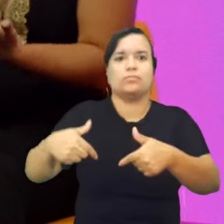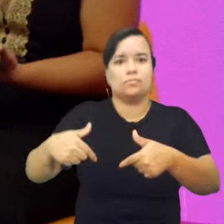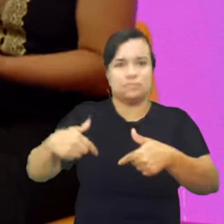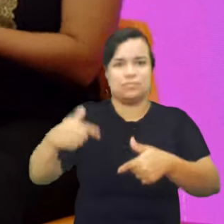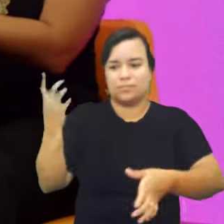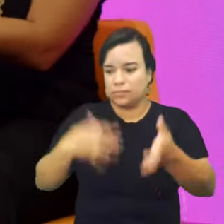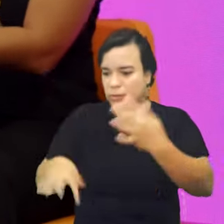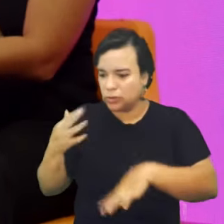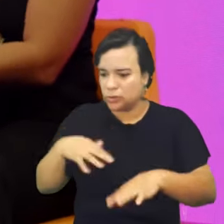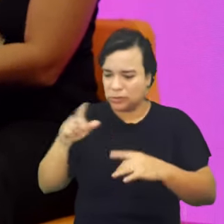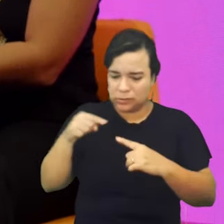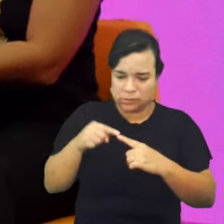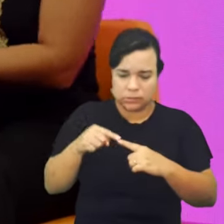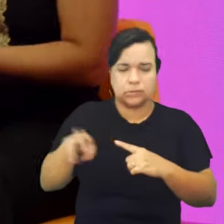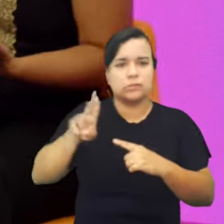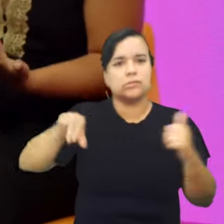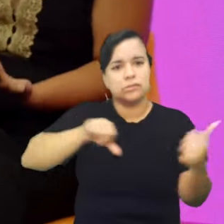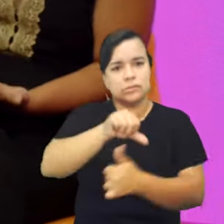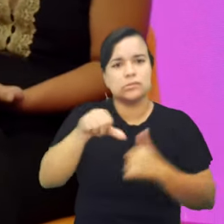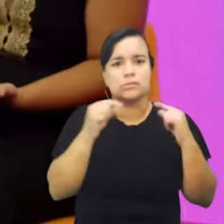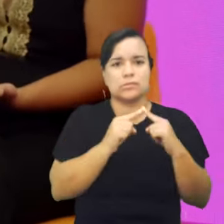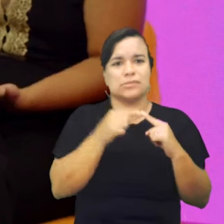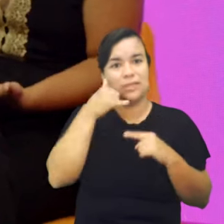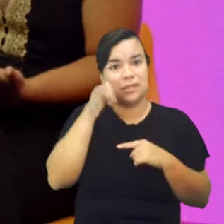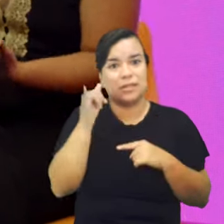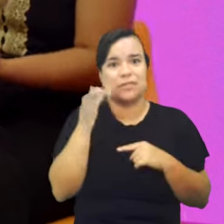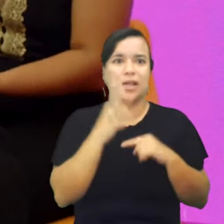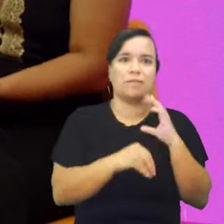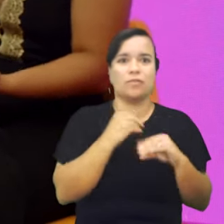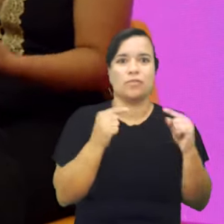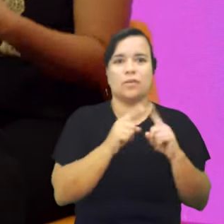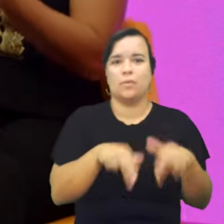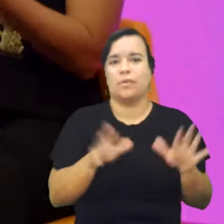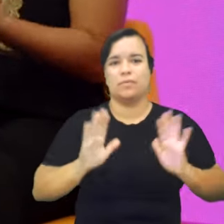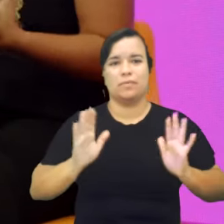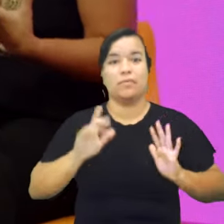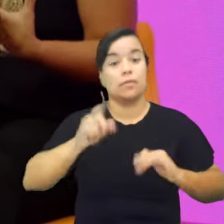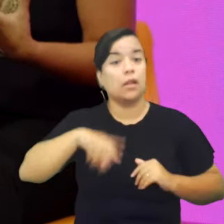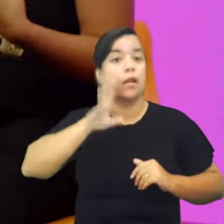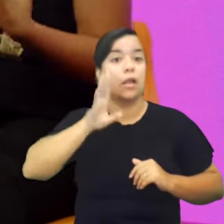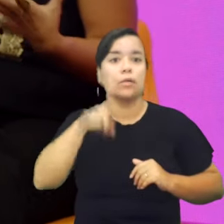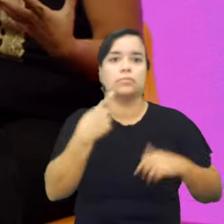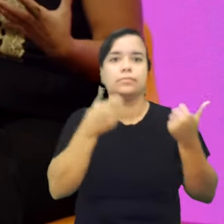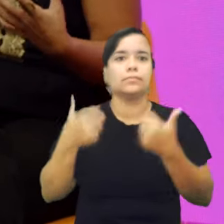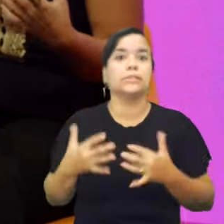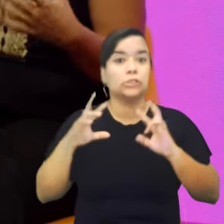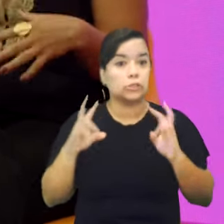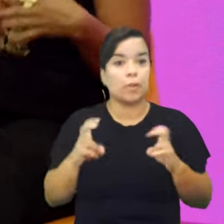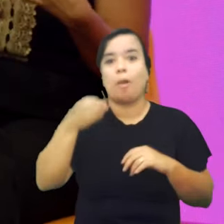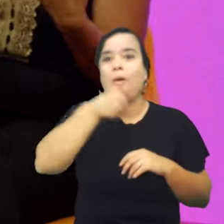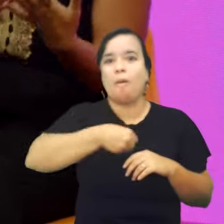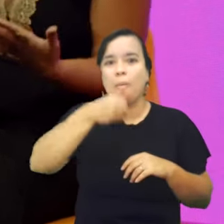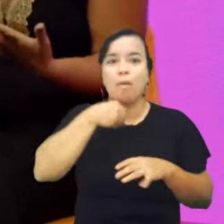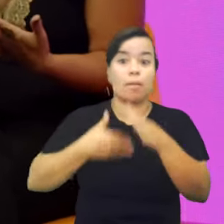a nossa dor para, de fato, uma realização e não como uma fuga. Então, é muito interessante. E aí, a gente, quando fala de oportunidade, quando